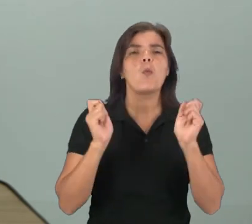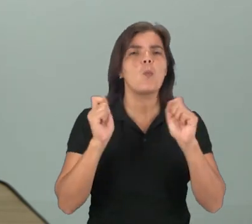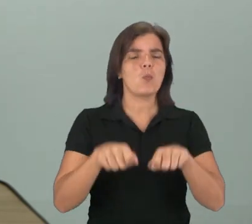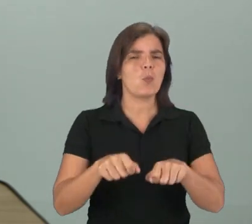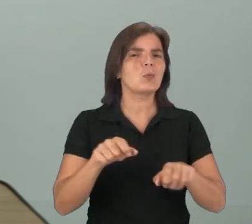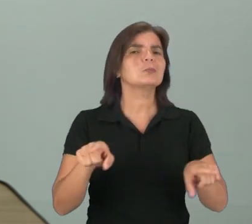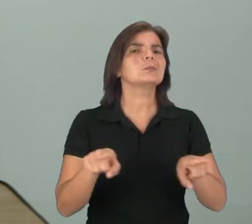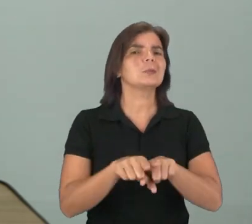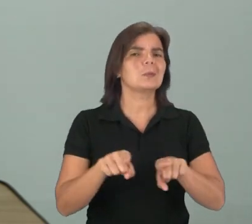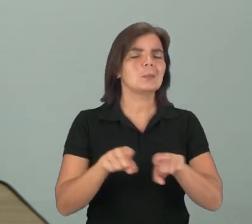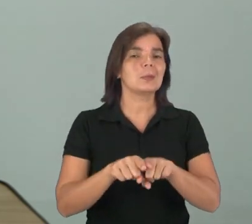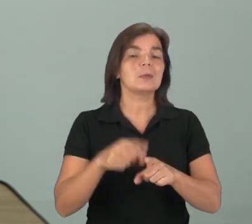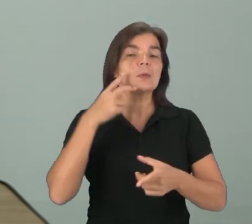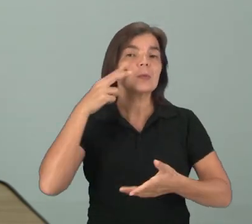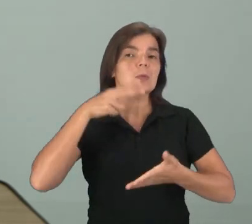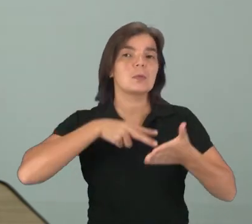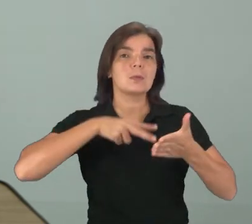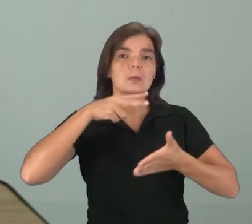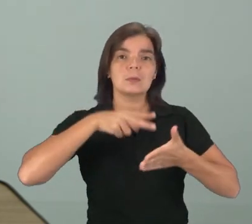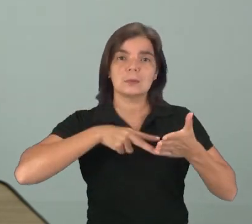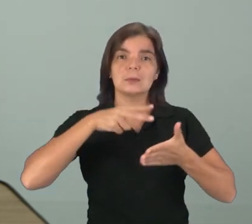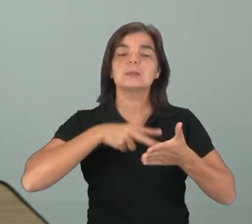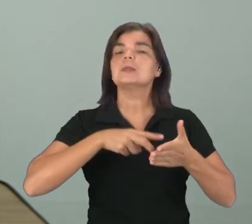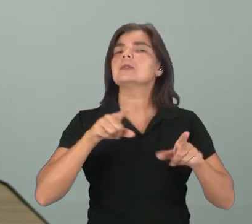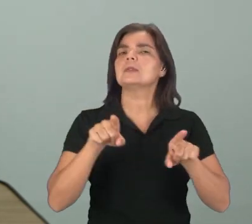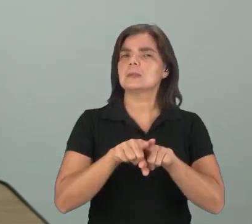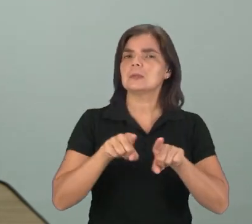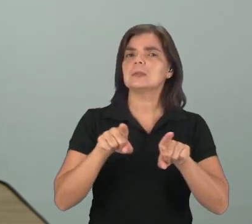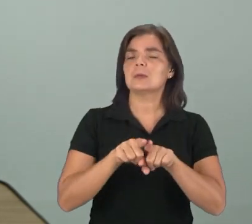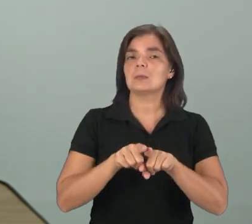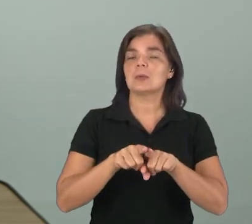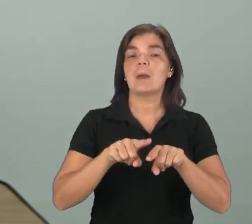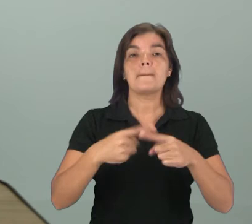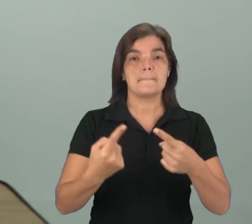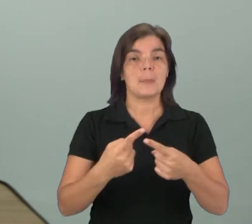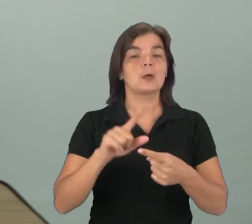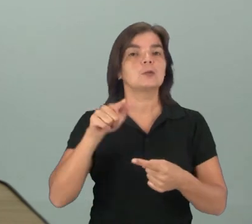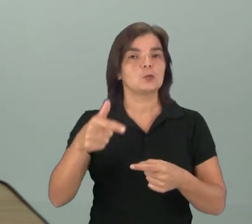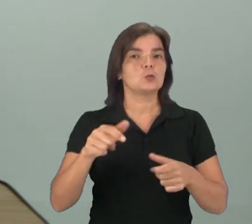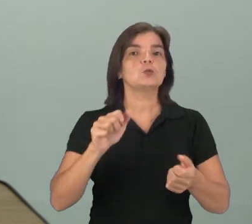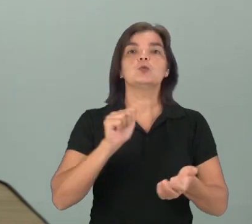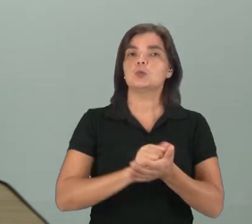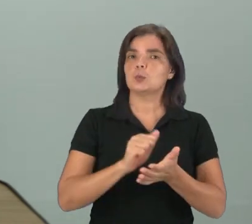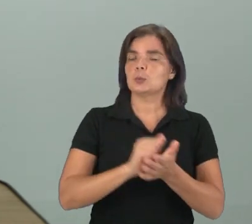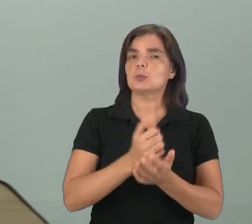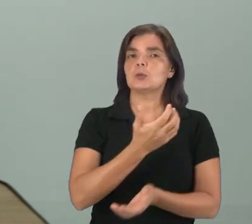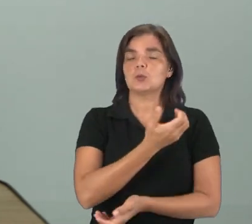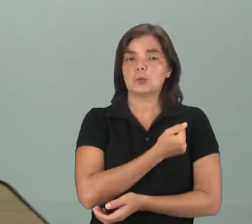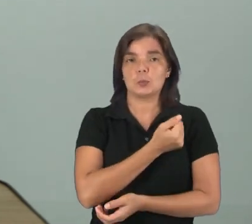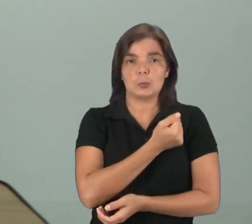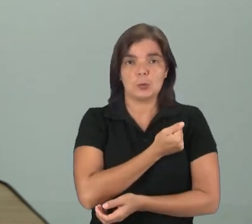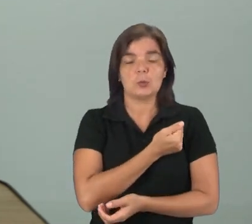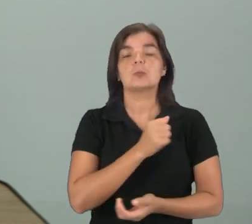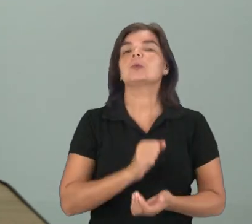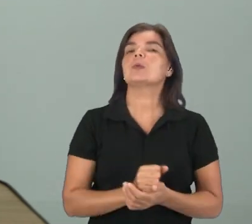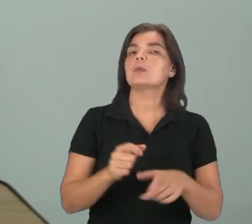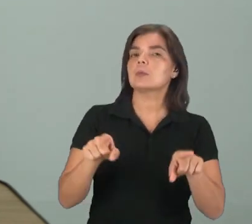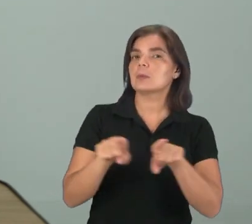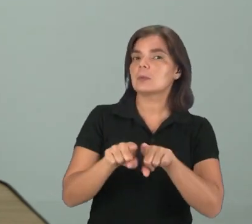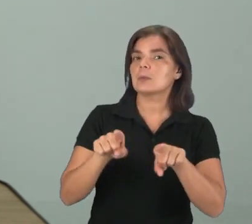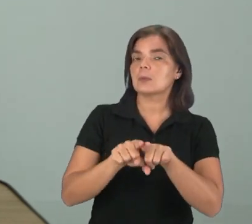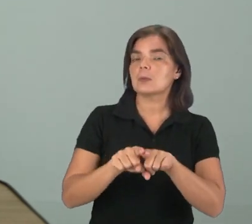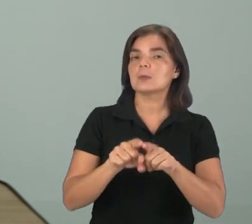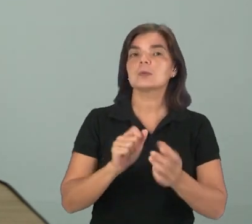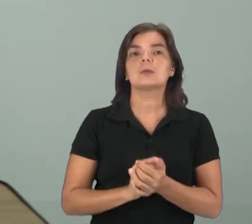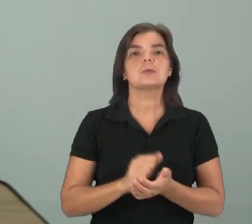podemos escrever, que nós temos mais de uma forma de escrever os números em algarismo e